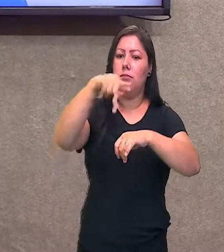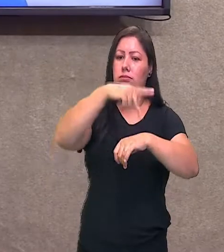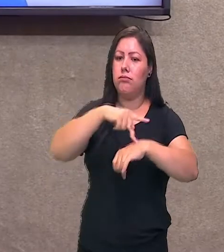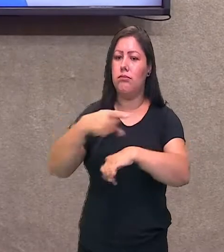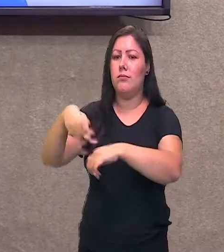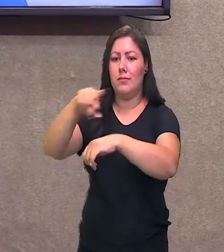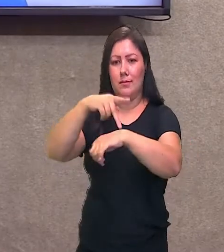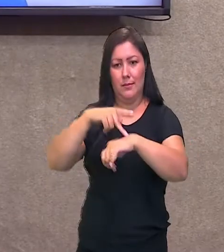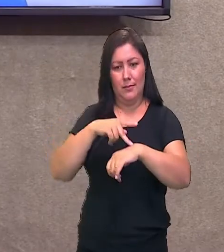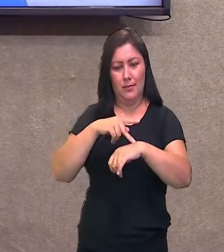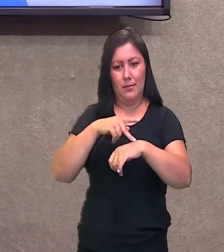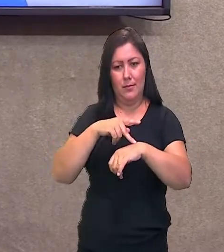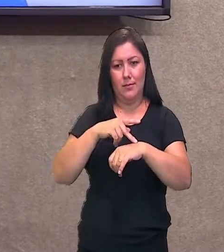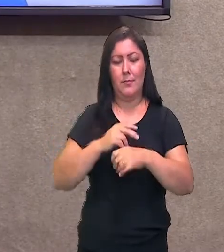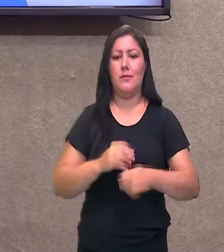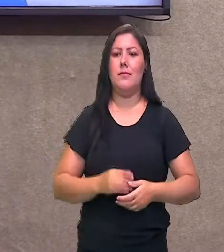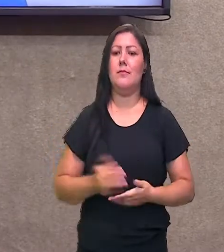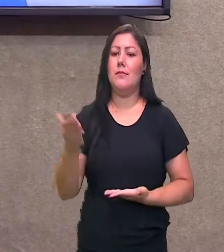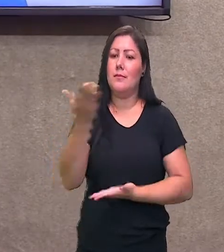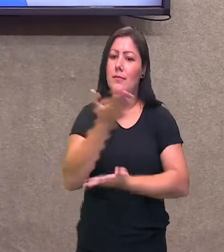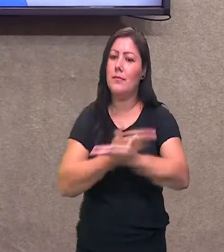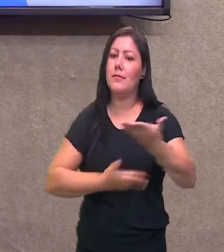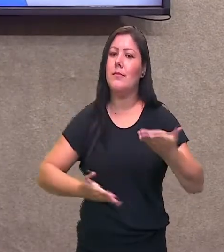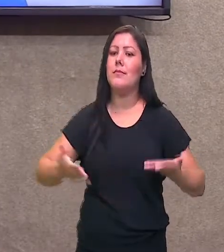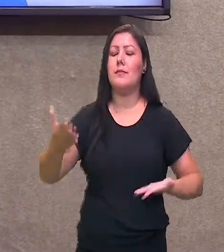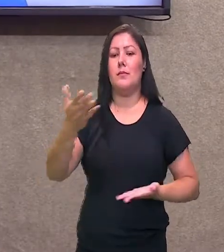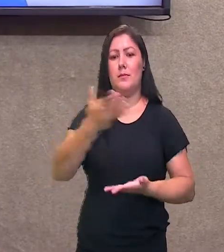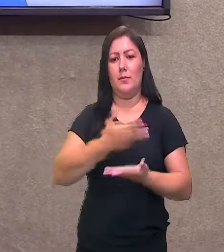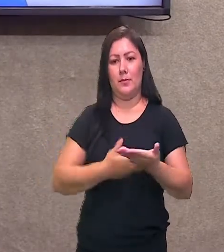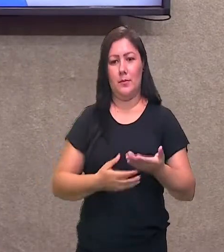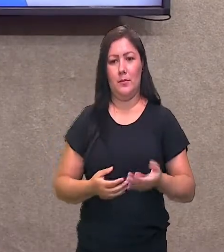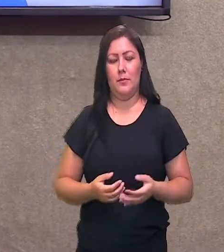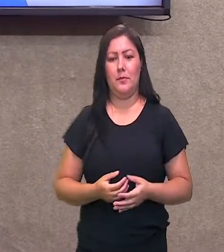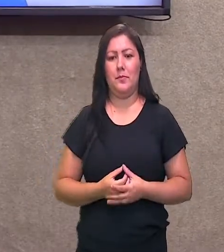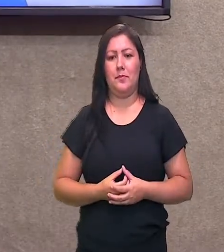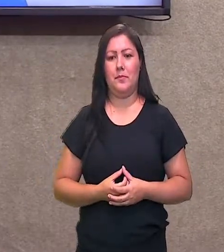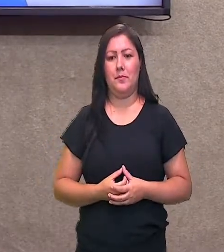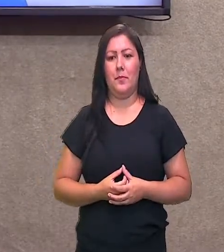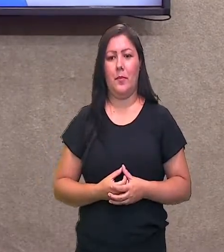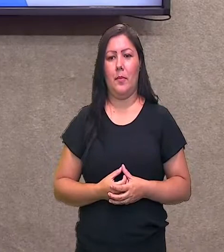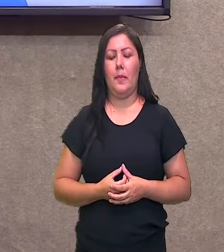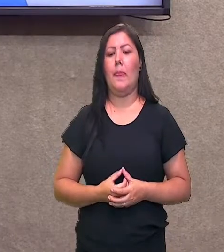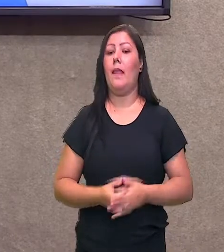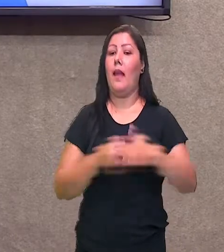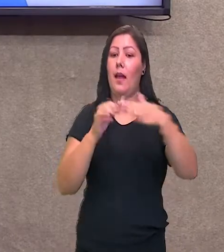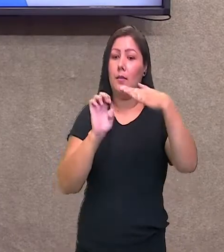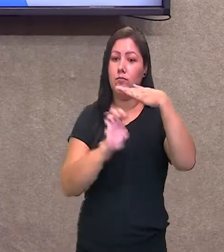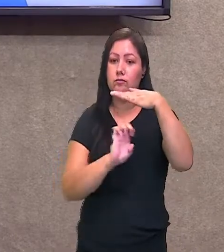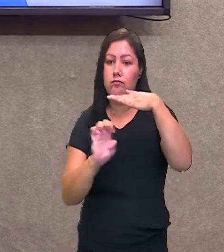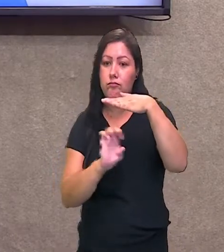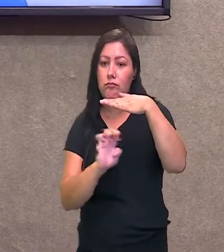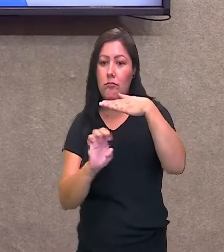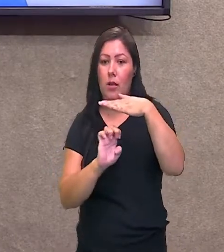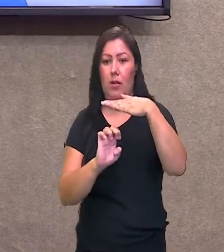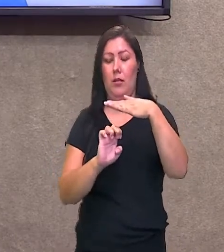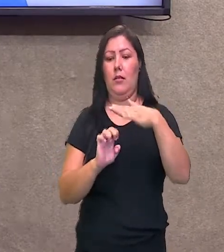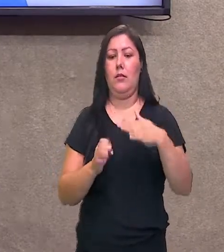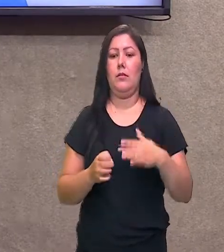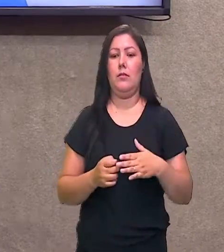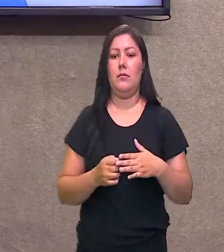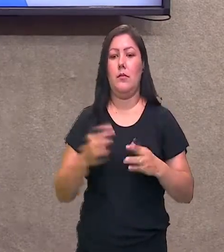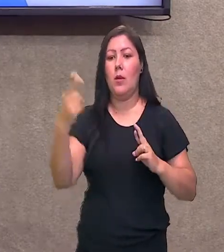países, envolvendo organizações, empresas. São as